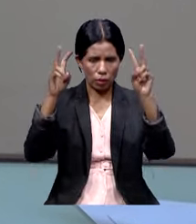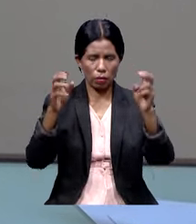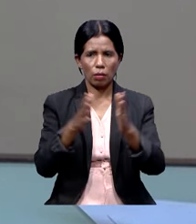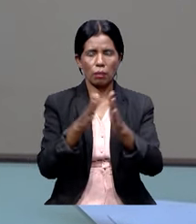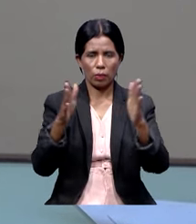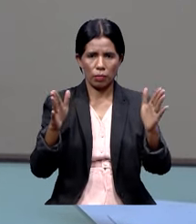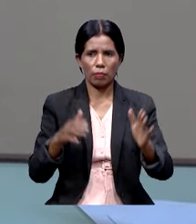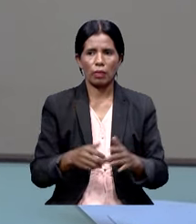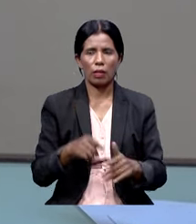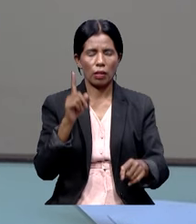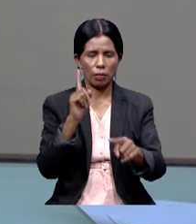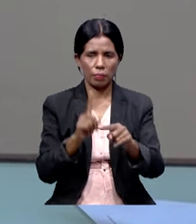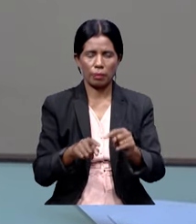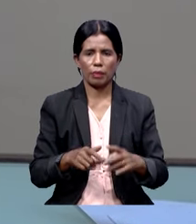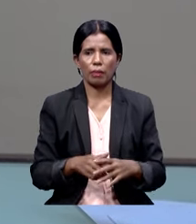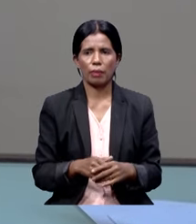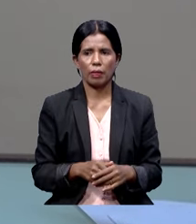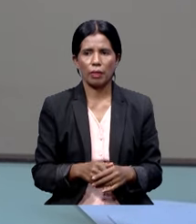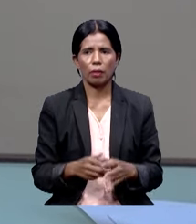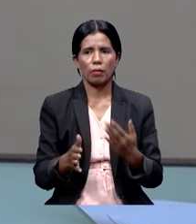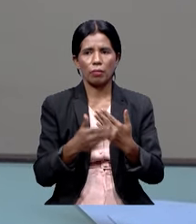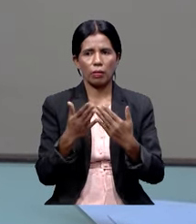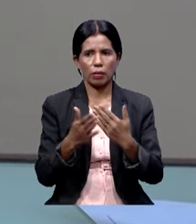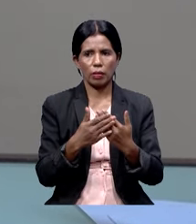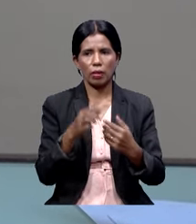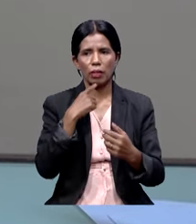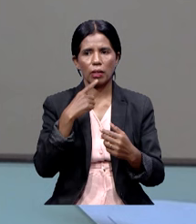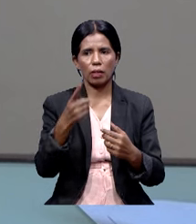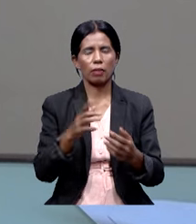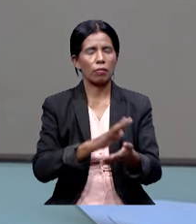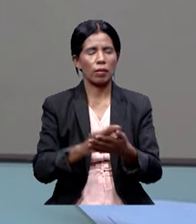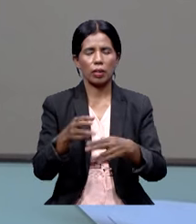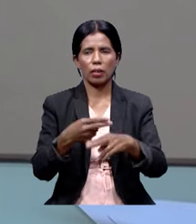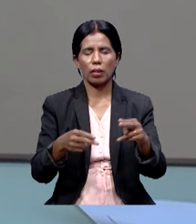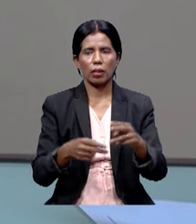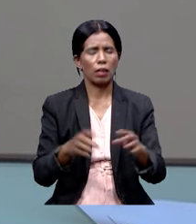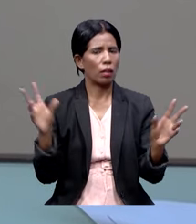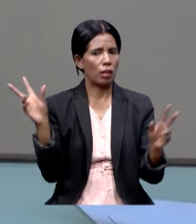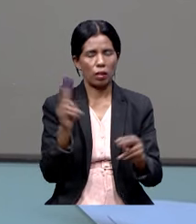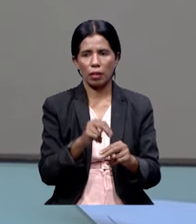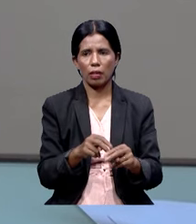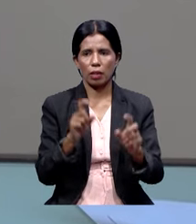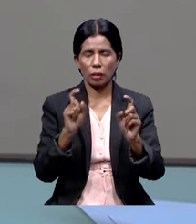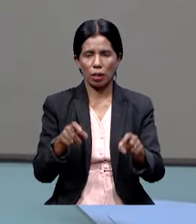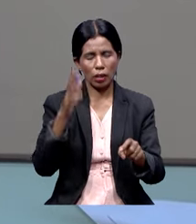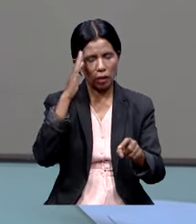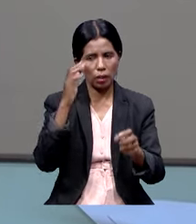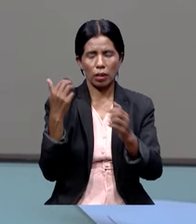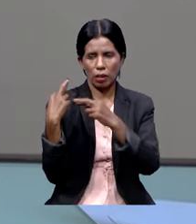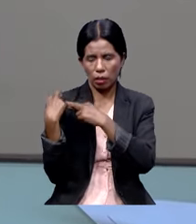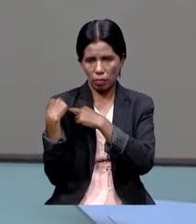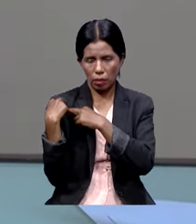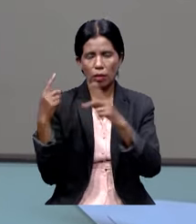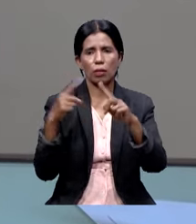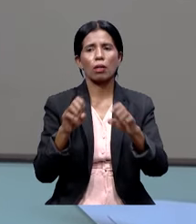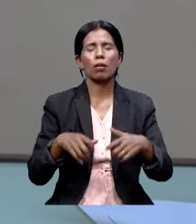titulo ne bo la ne ne facilos dun sala fasiliman dun sala bo no ten que ten una responsabilidad to en la